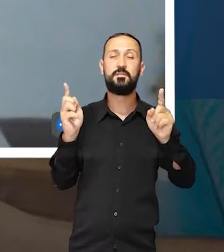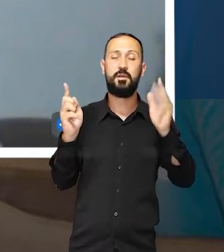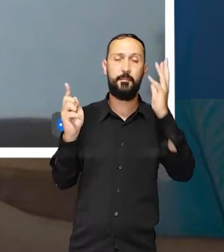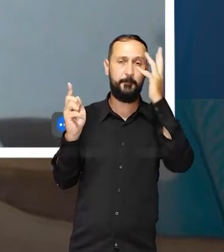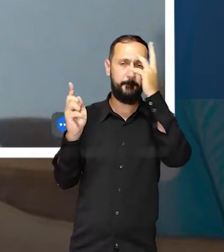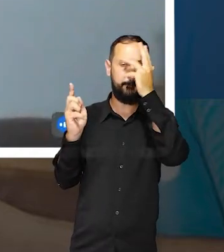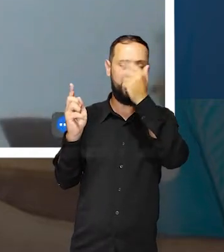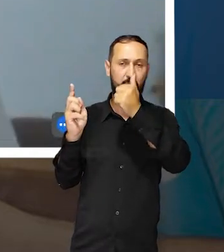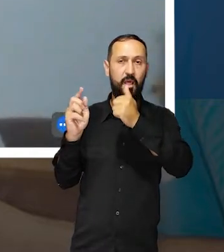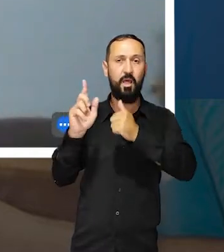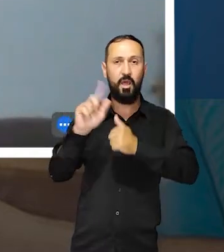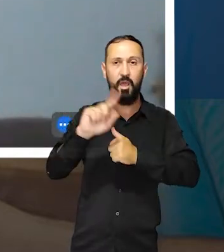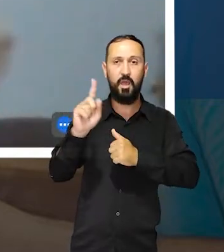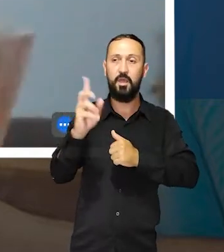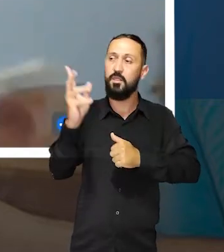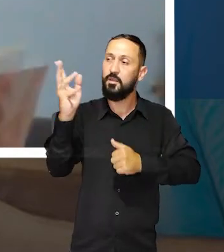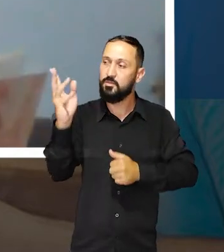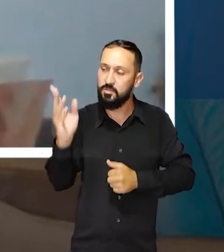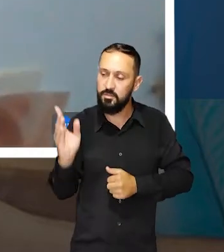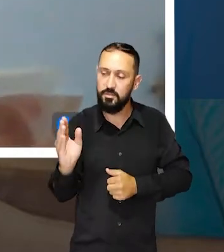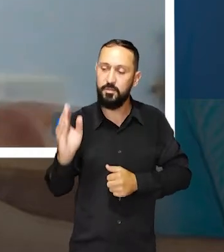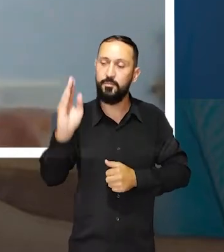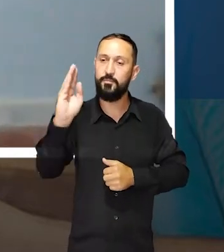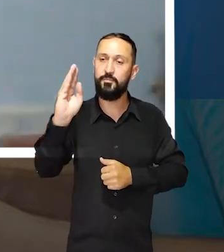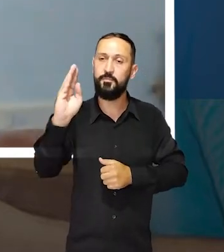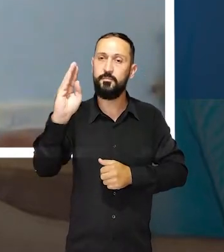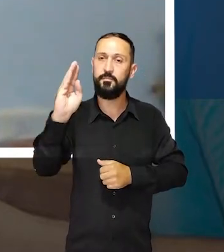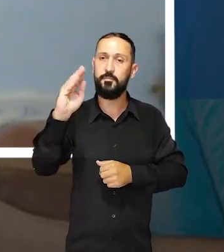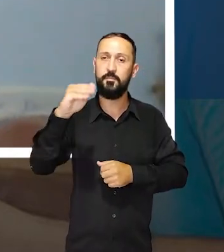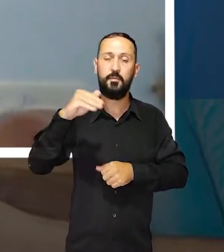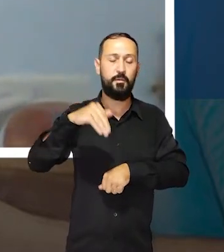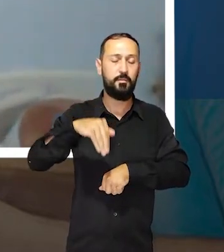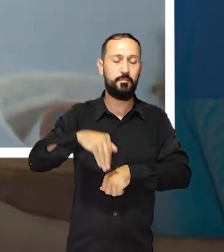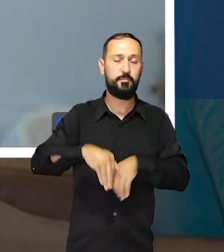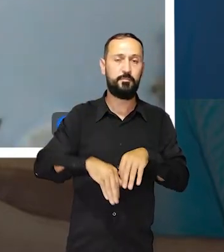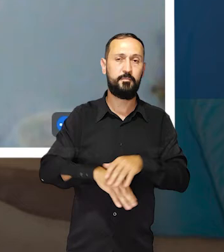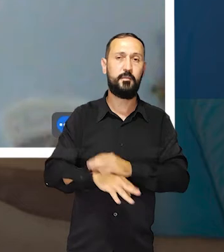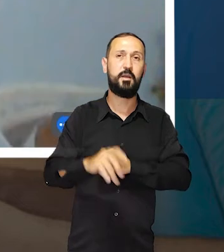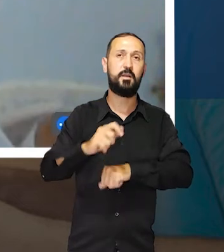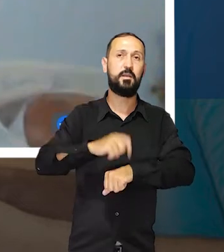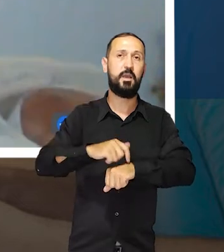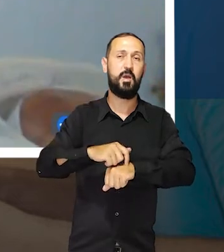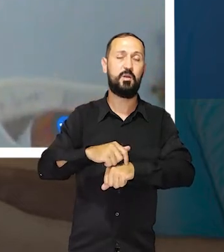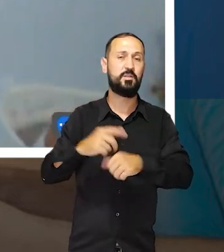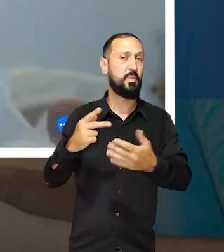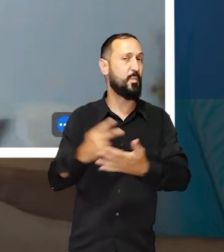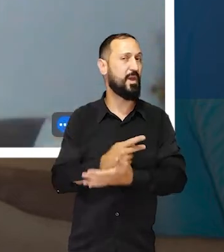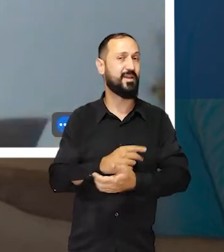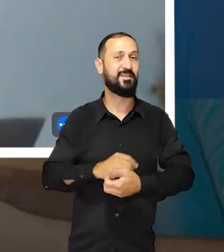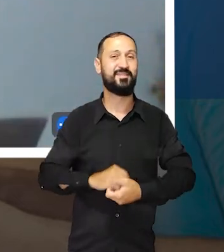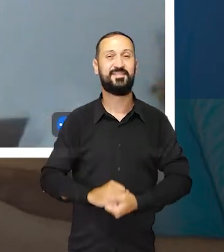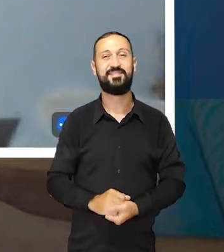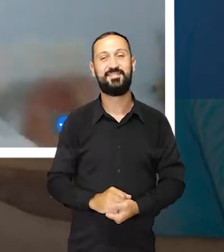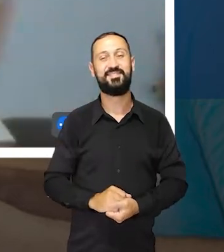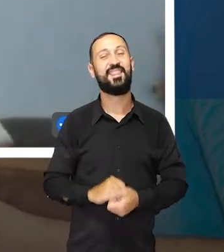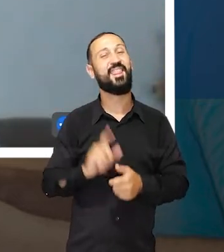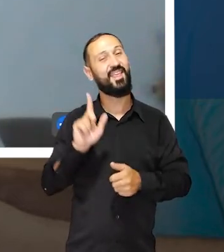mas mais belo é não o abrir para que a hora não